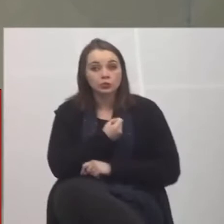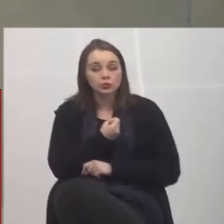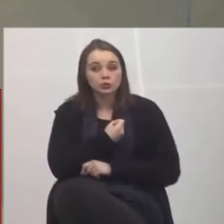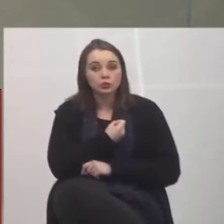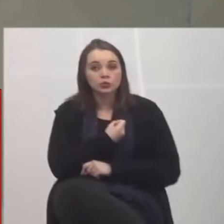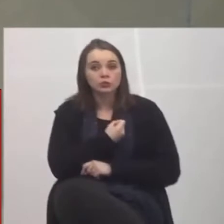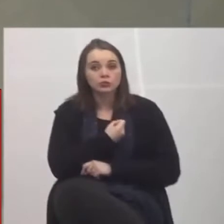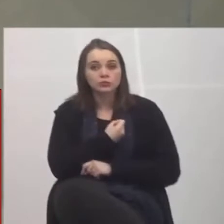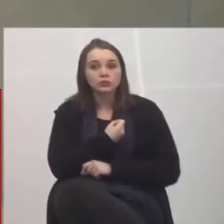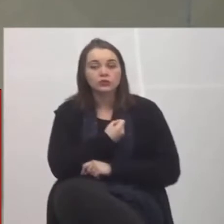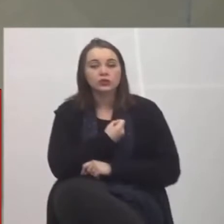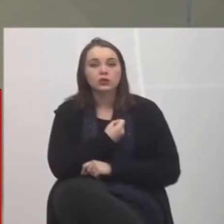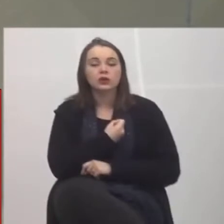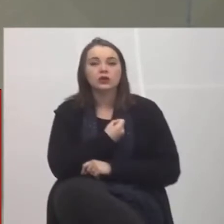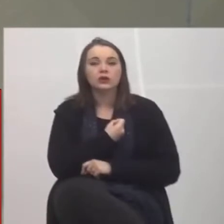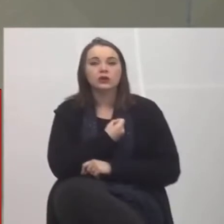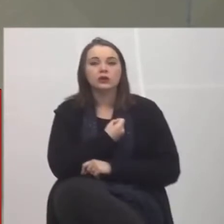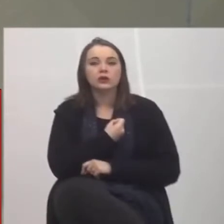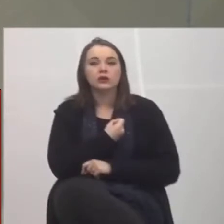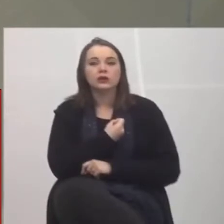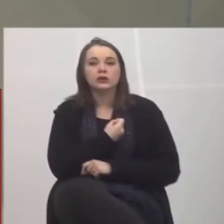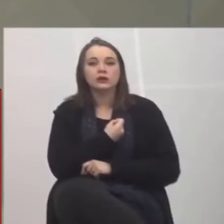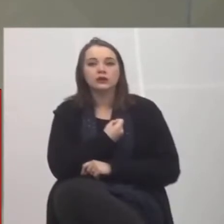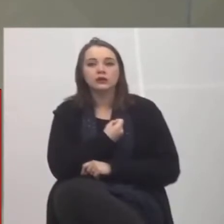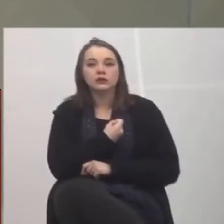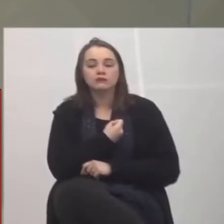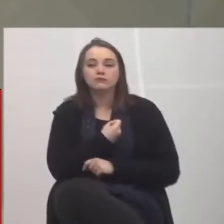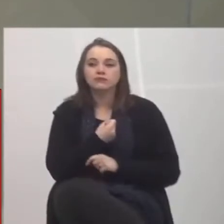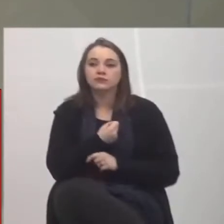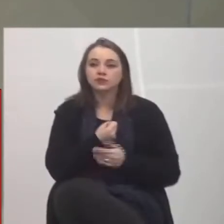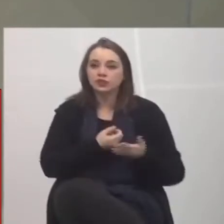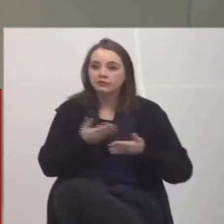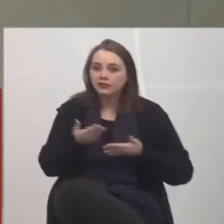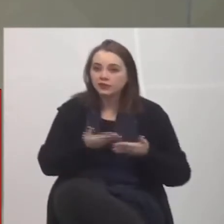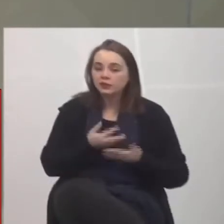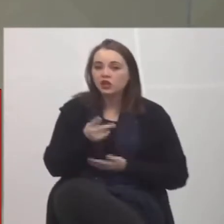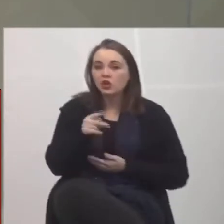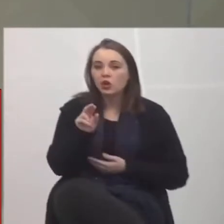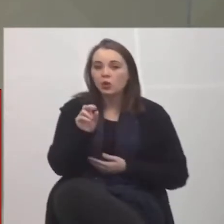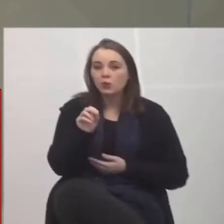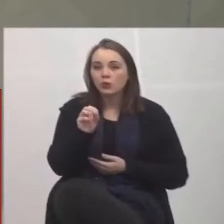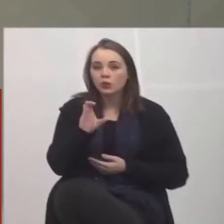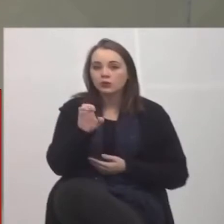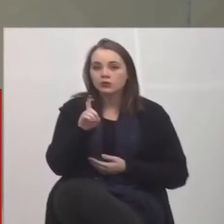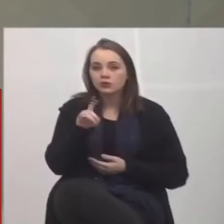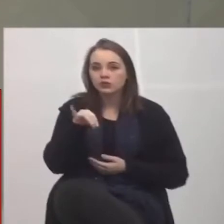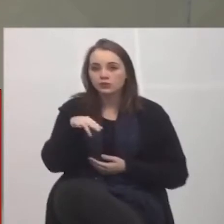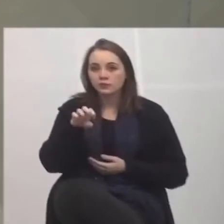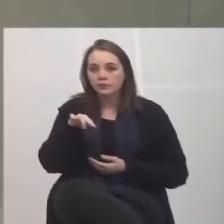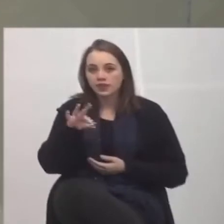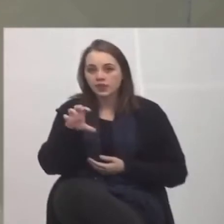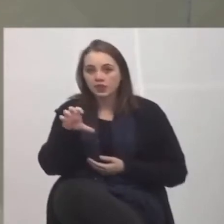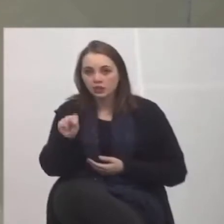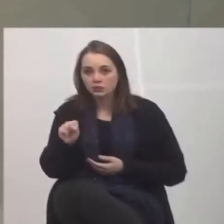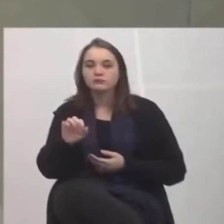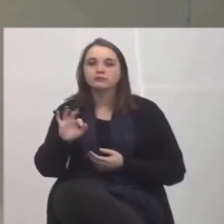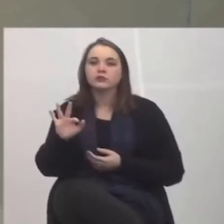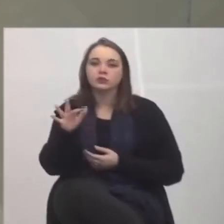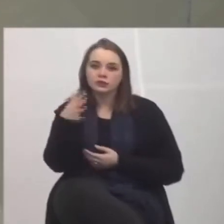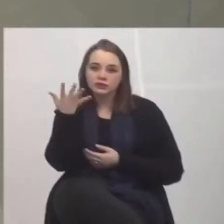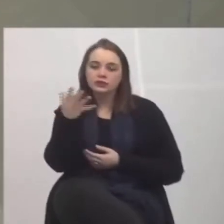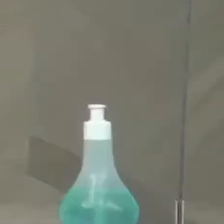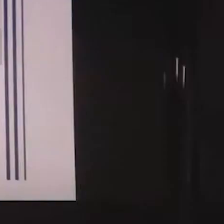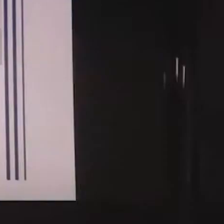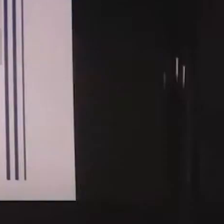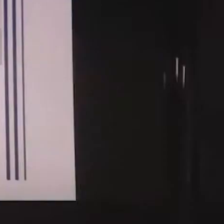procedimentos realizados nas UBSs, né? Então, se a gente verifica os 3 primeiros procedimentos, né, então aferição de